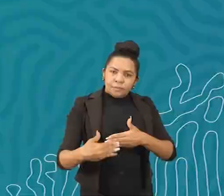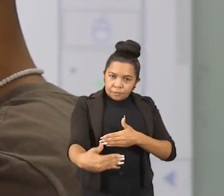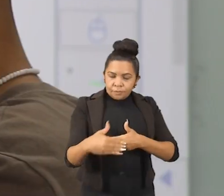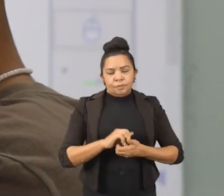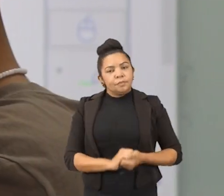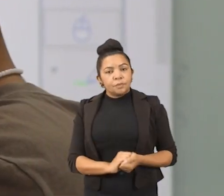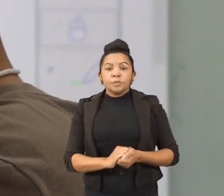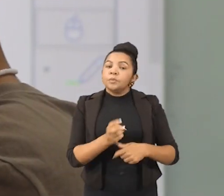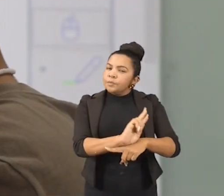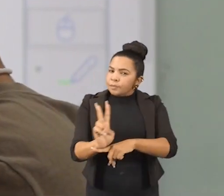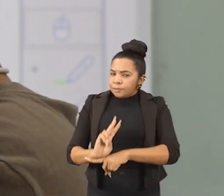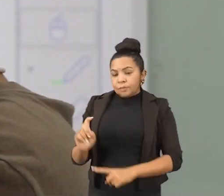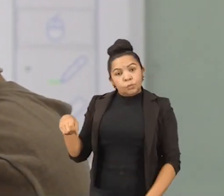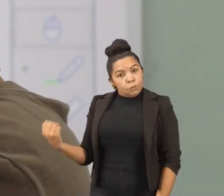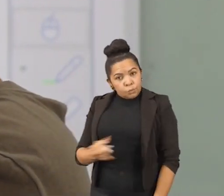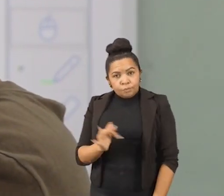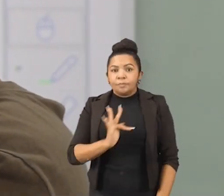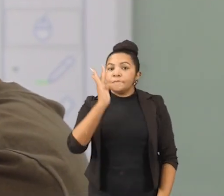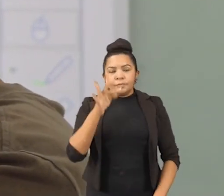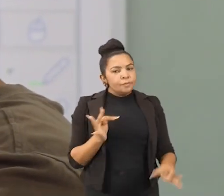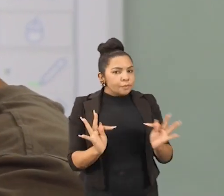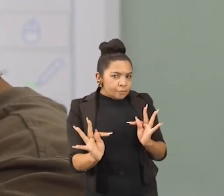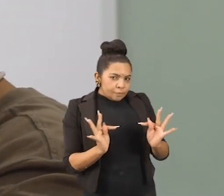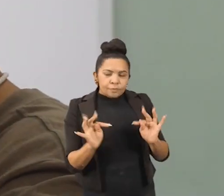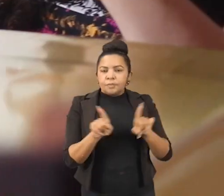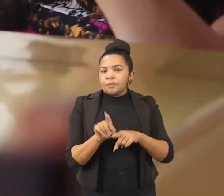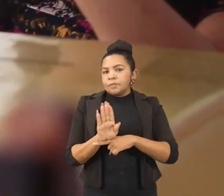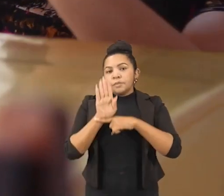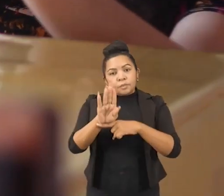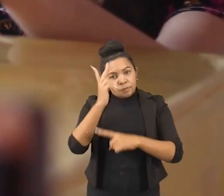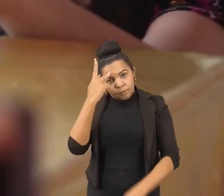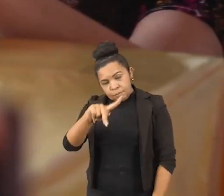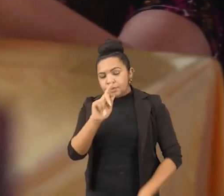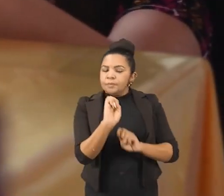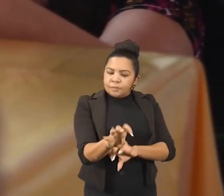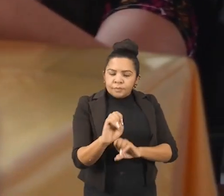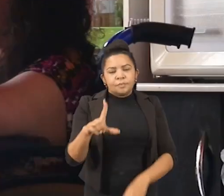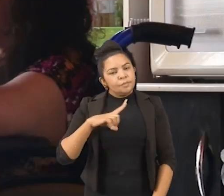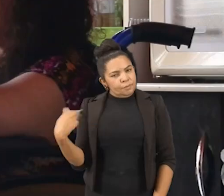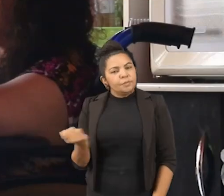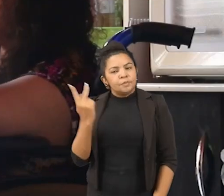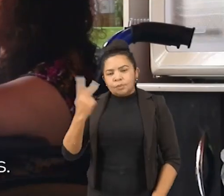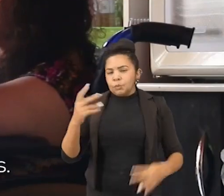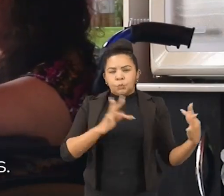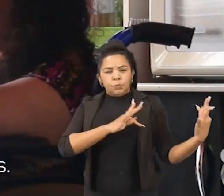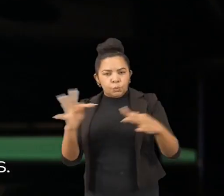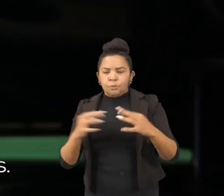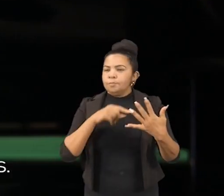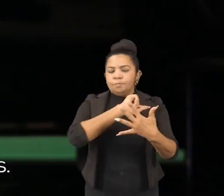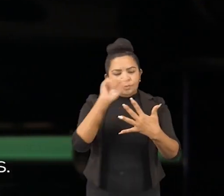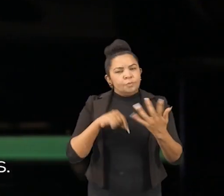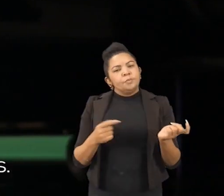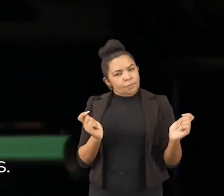continuada. Acompanhamos as novas tendências tecnológicas, contribuímos para que a educação seja valorizada em todas